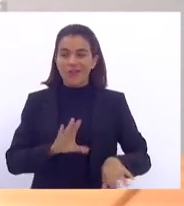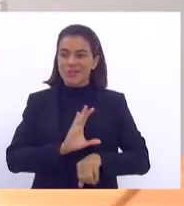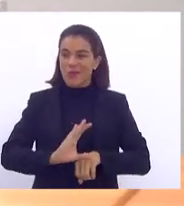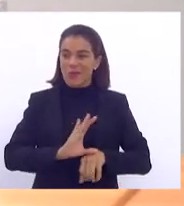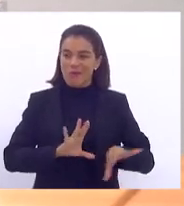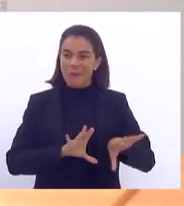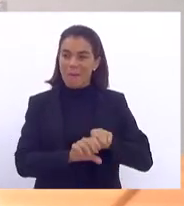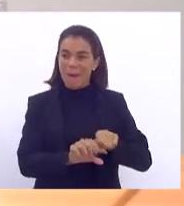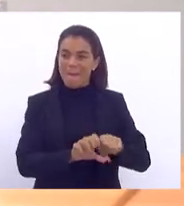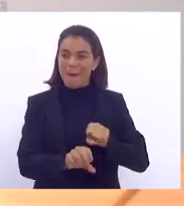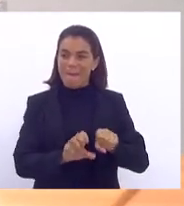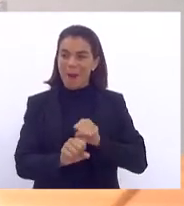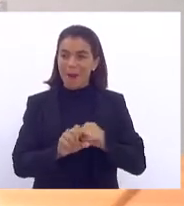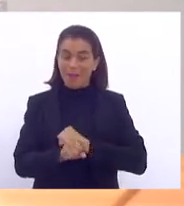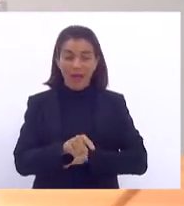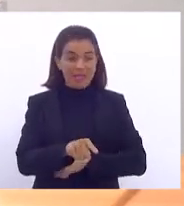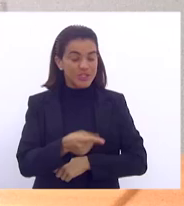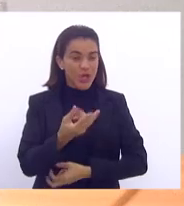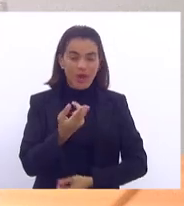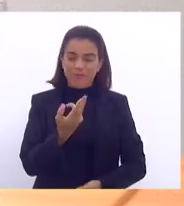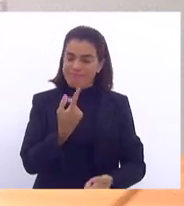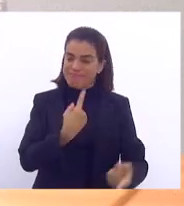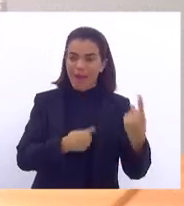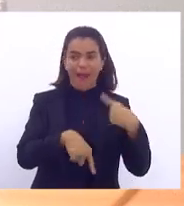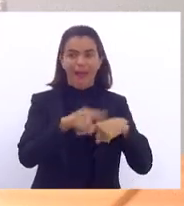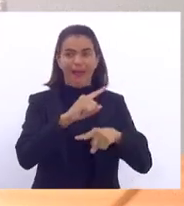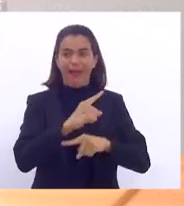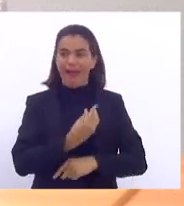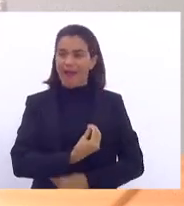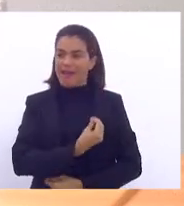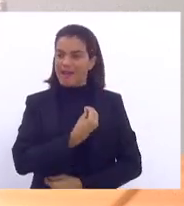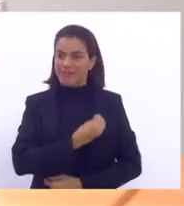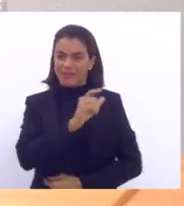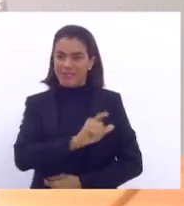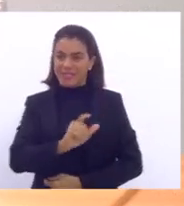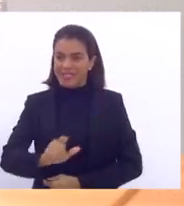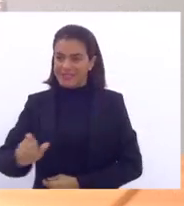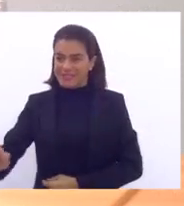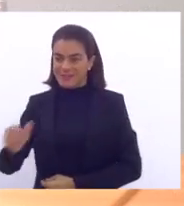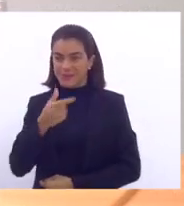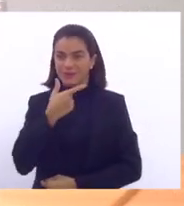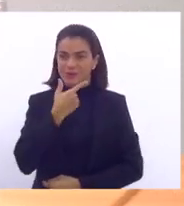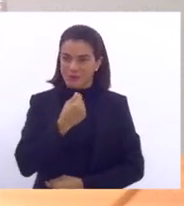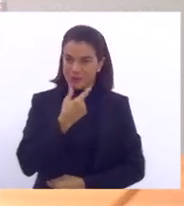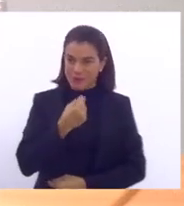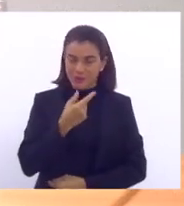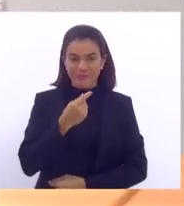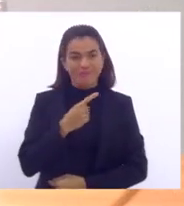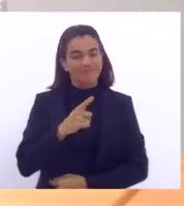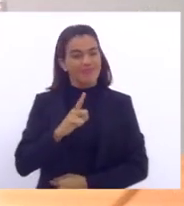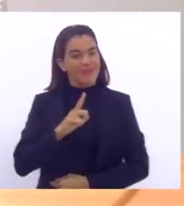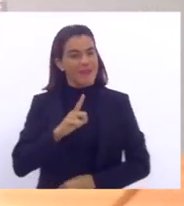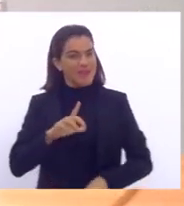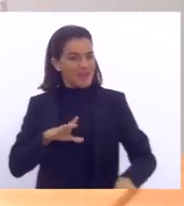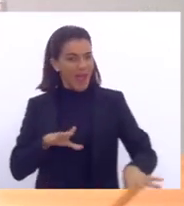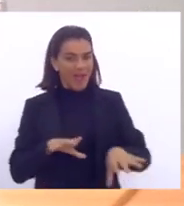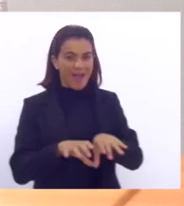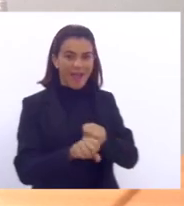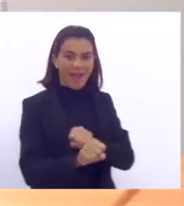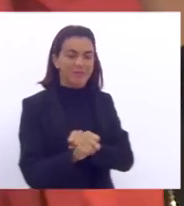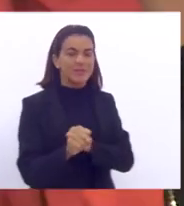meninas e ressignificou a vida deles né fazendo com que eles tivessem ali a capacitação como